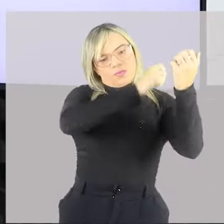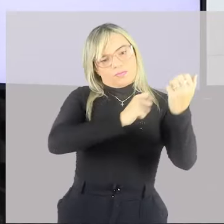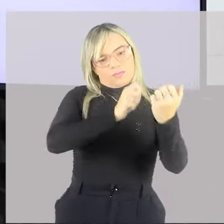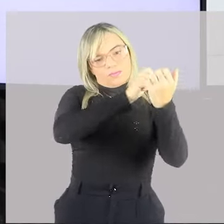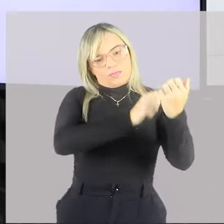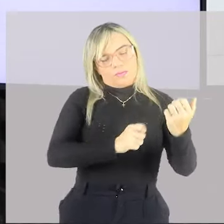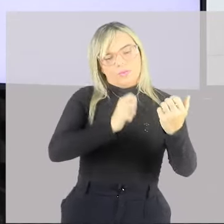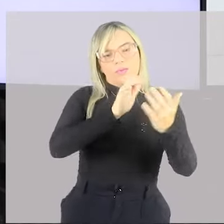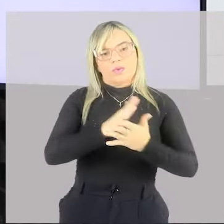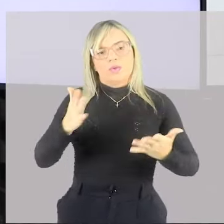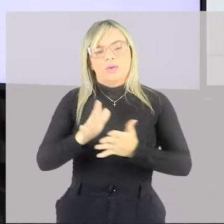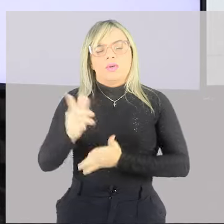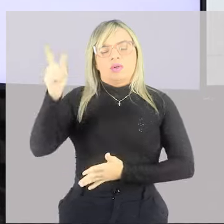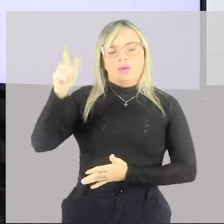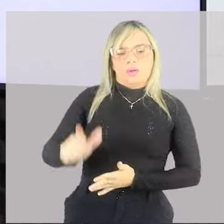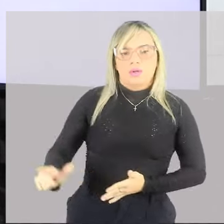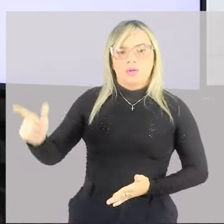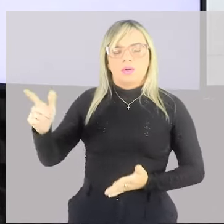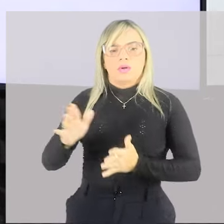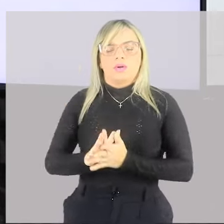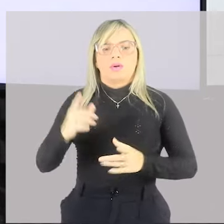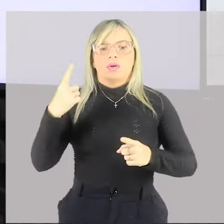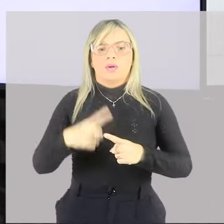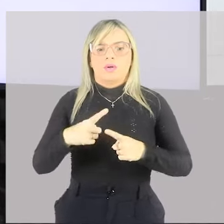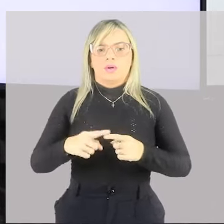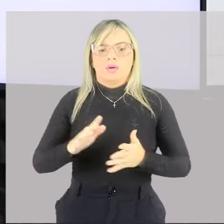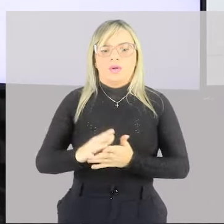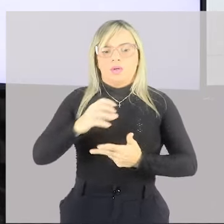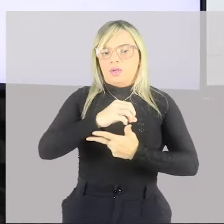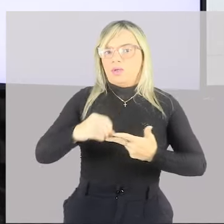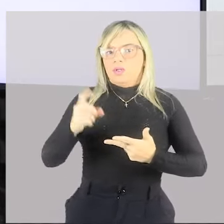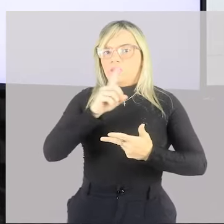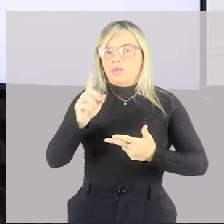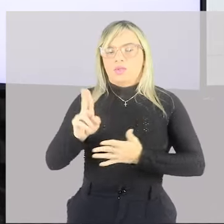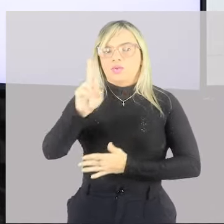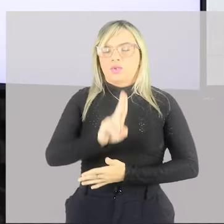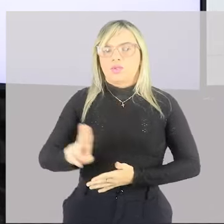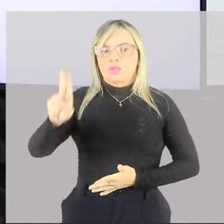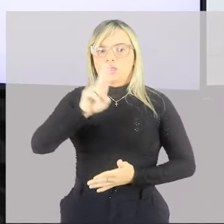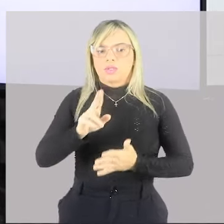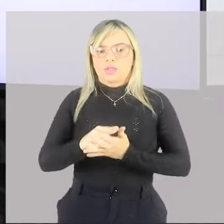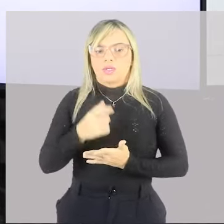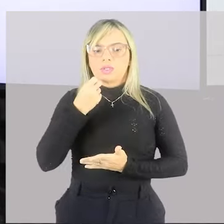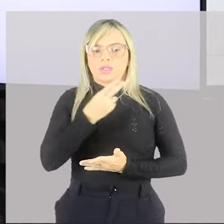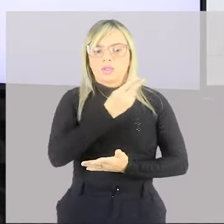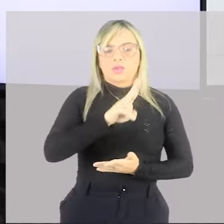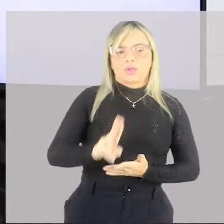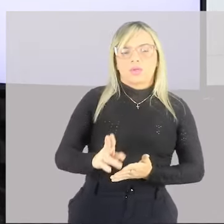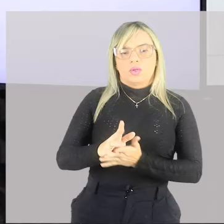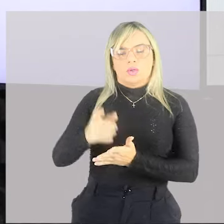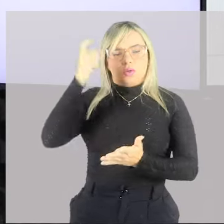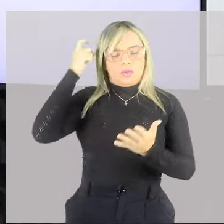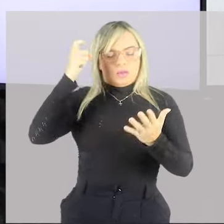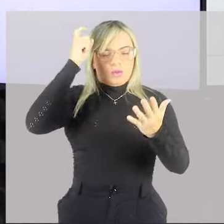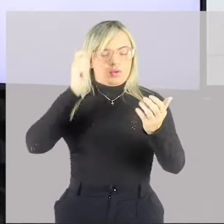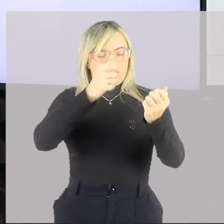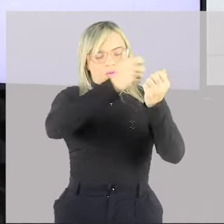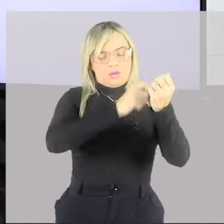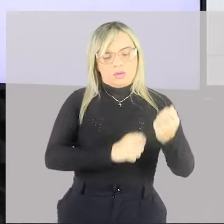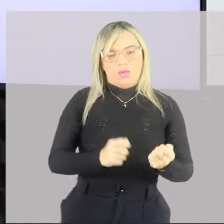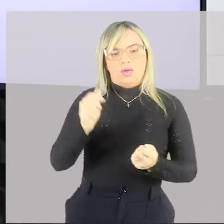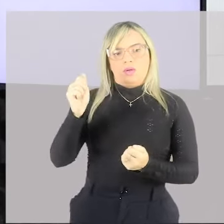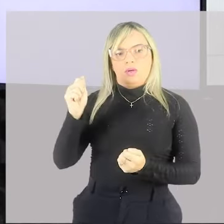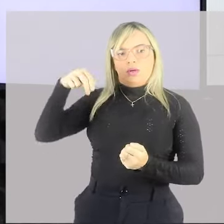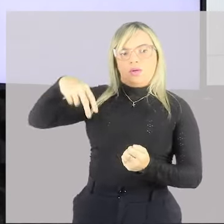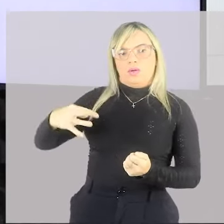Lisboa por que que eu tô repetindo porque ultimamente o Enem não tem utilizado o apelido dele então quando você ouvir falar de Antônio Francisco